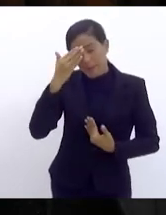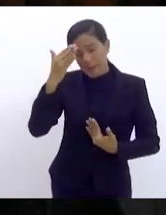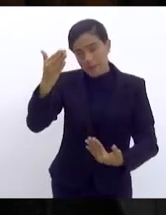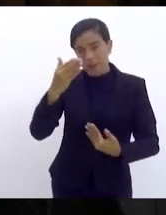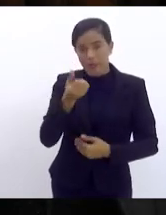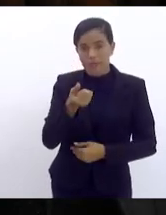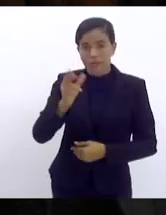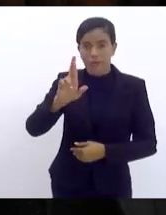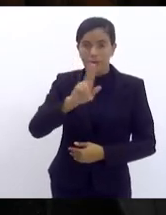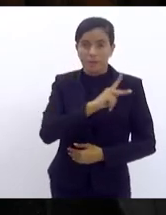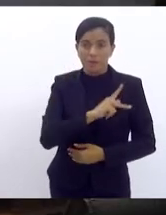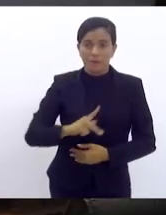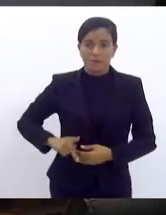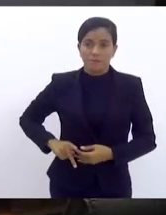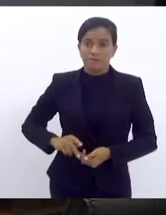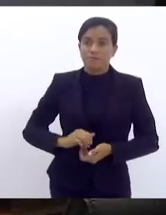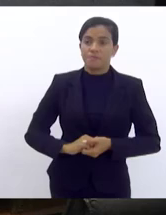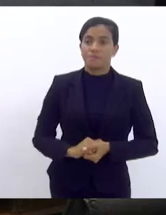obrigado senhor presidente